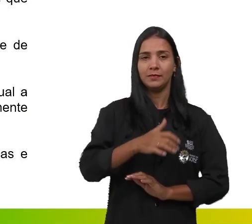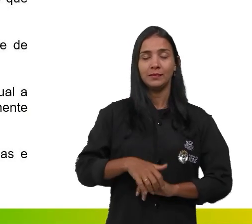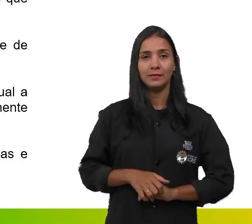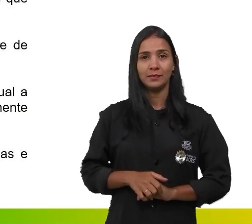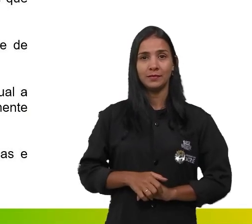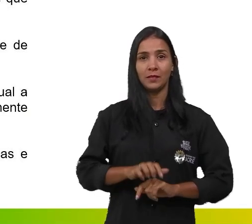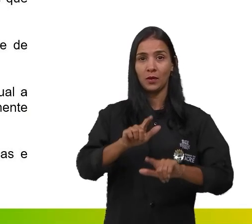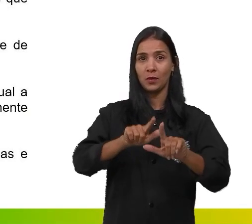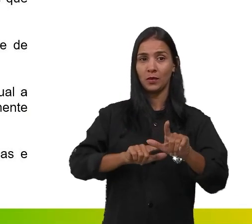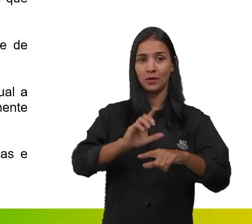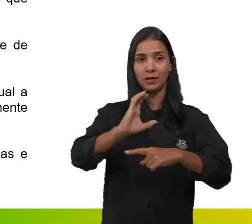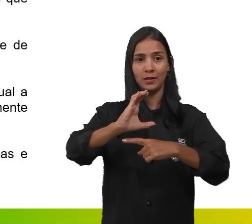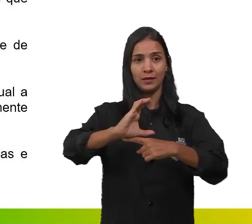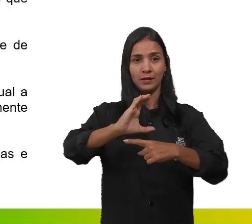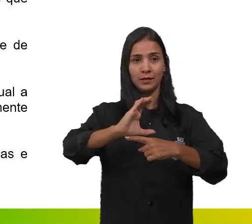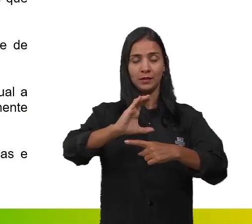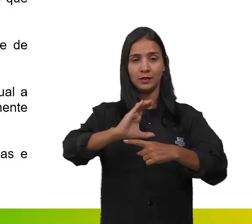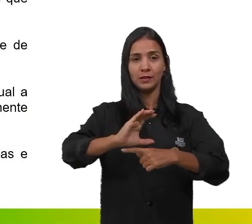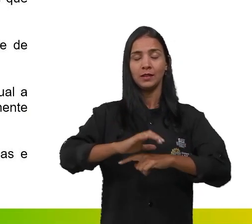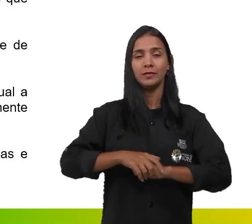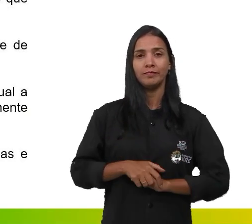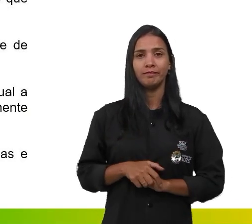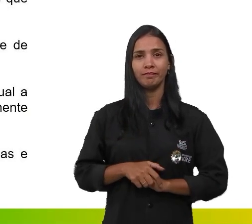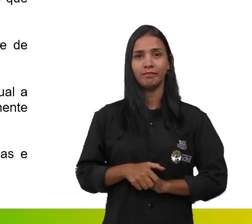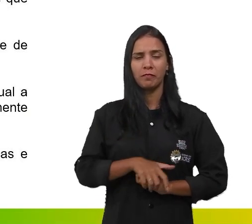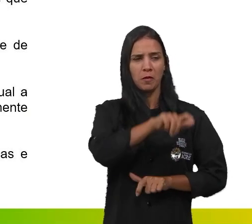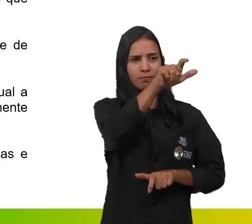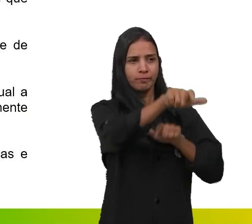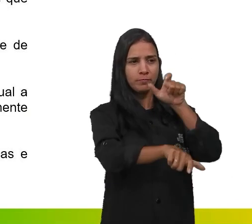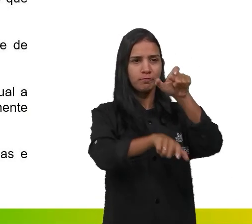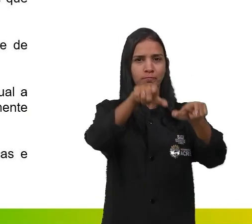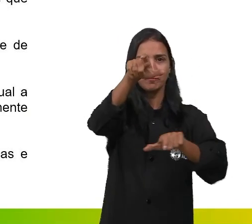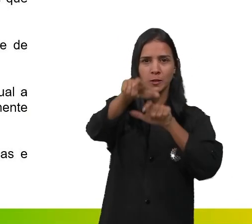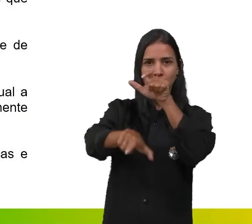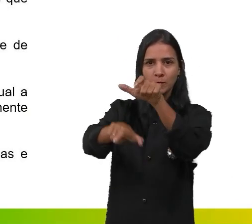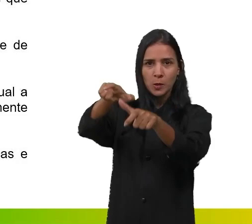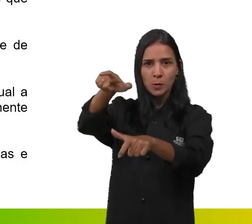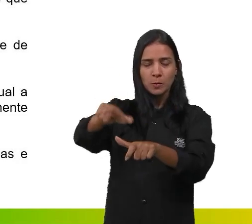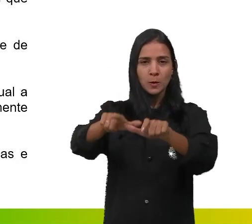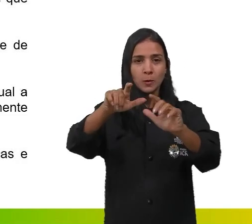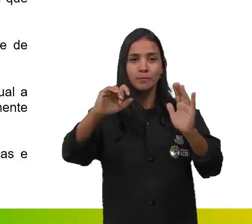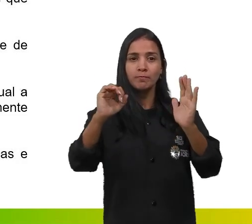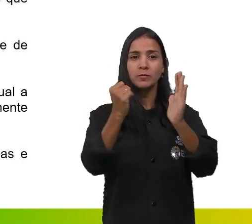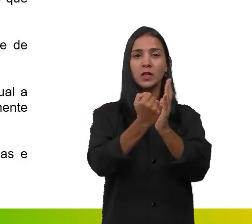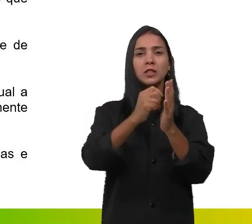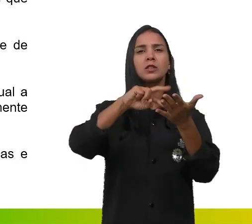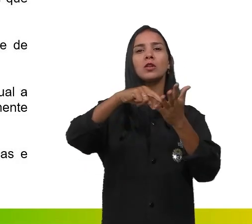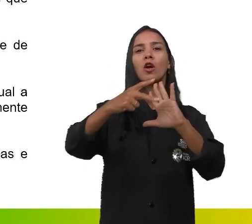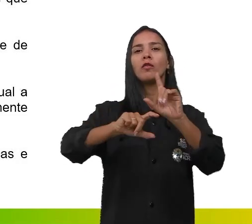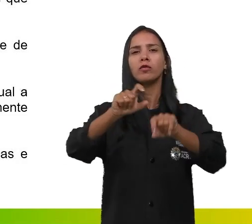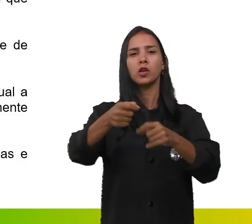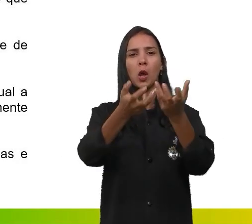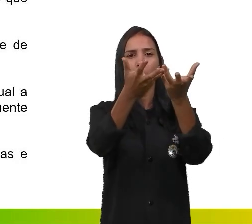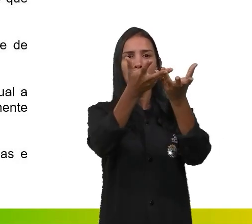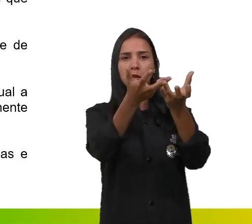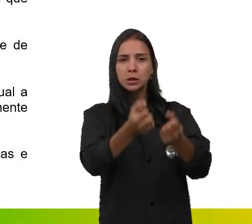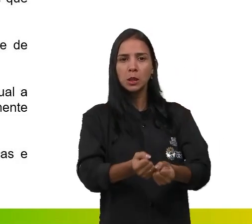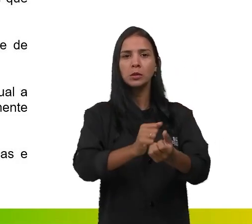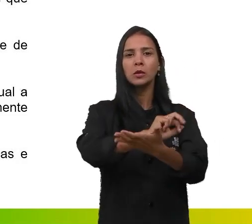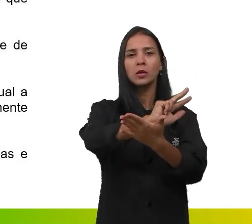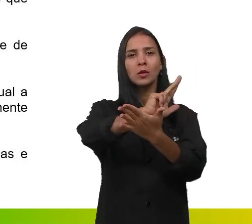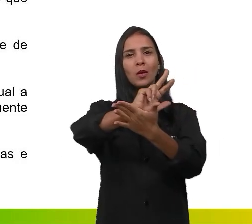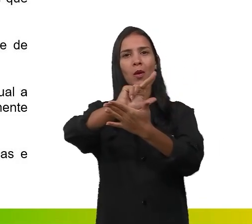letra C. O reconhecimento da alteridade significa a aceitação passiva da